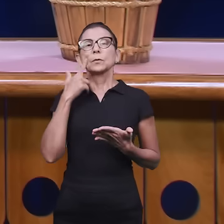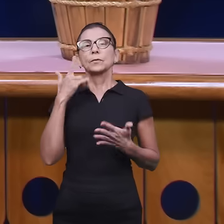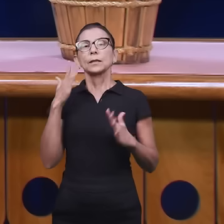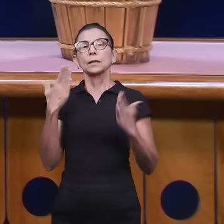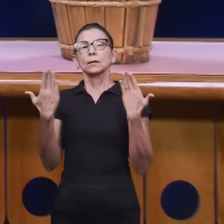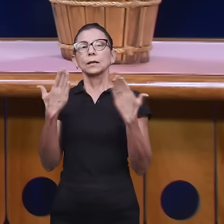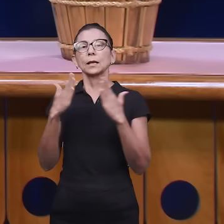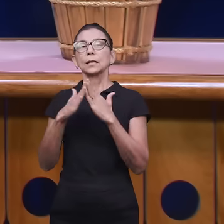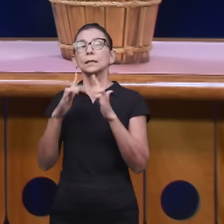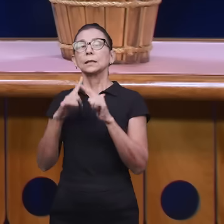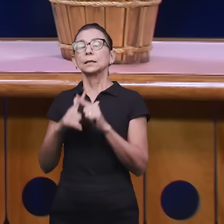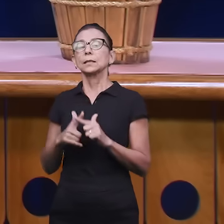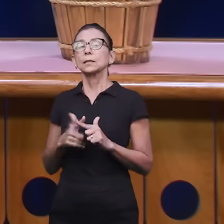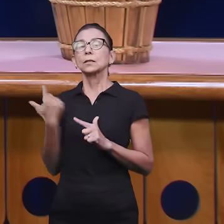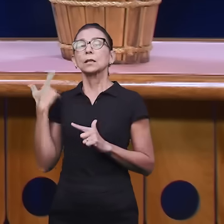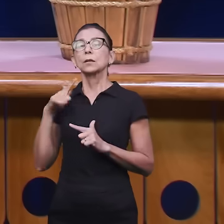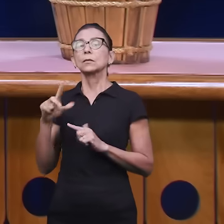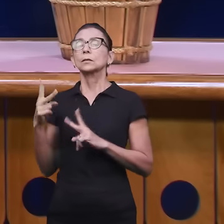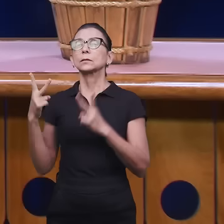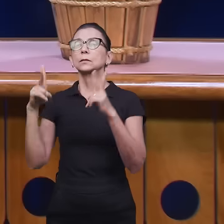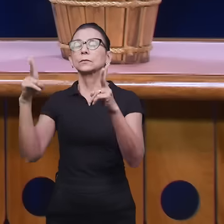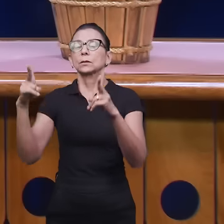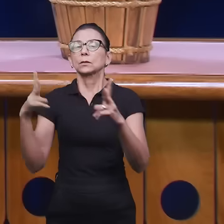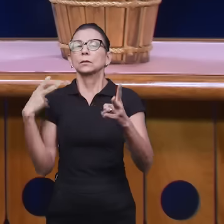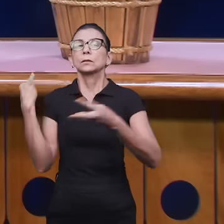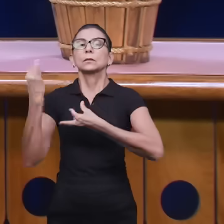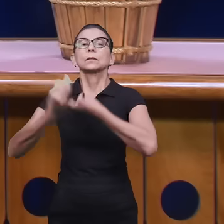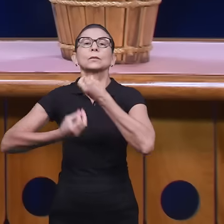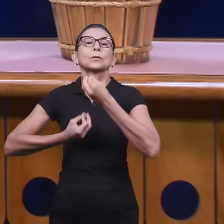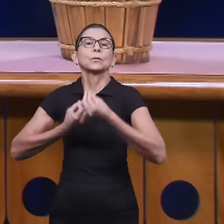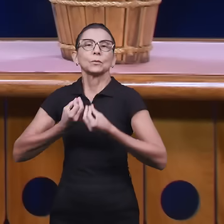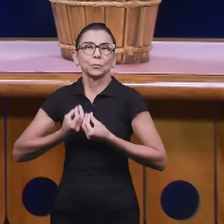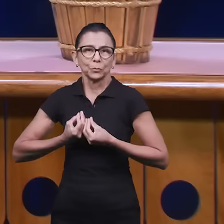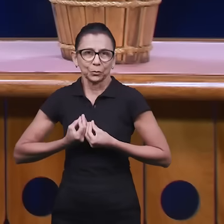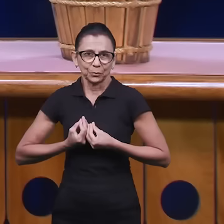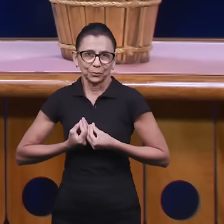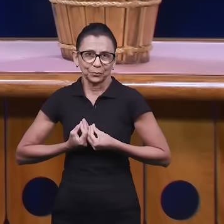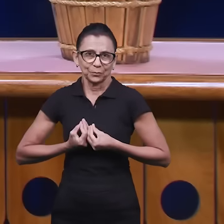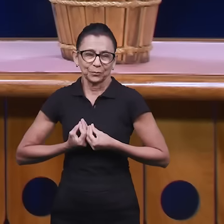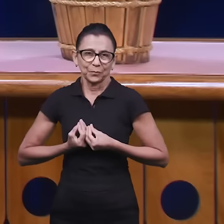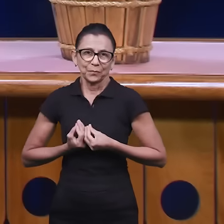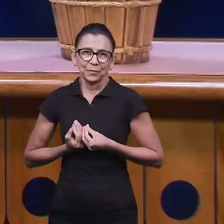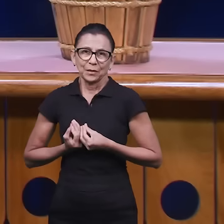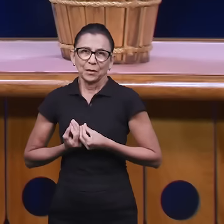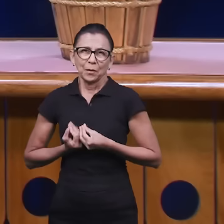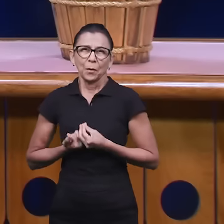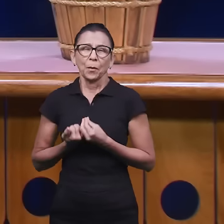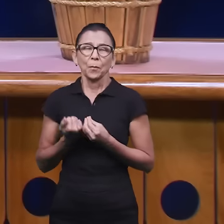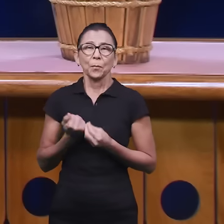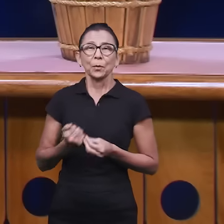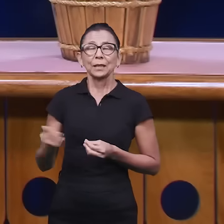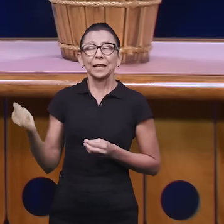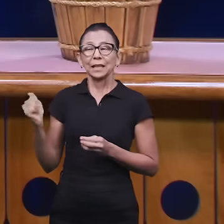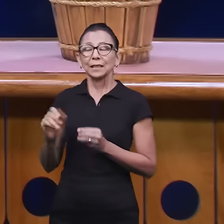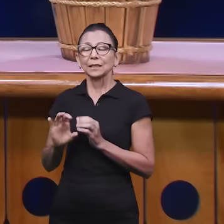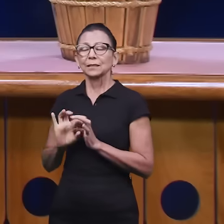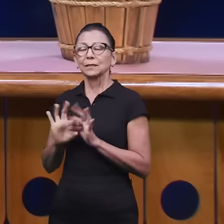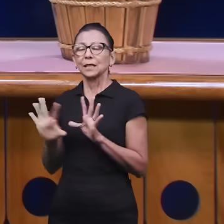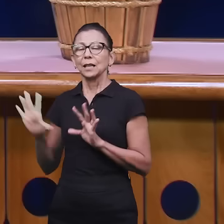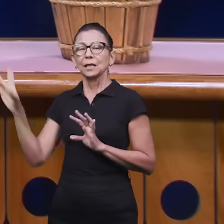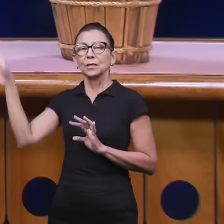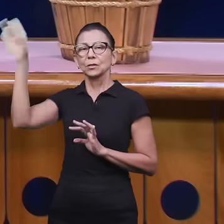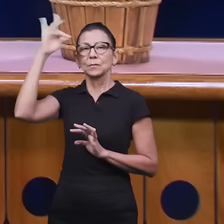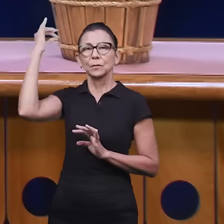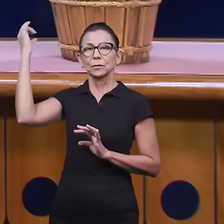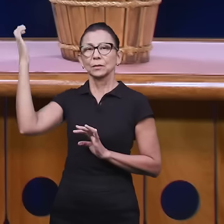vitoriosa? Quando ela está dessa forma, ela está não na razão do homem, mas na direção do Espírito,